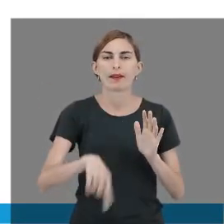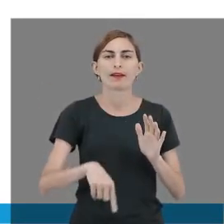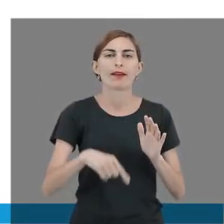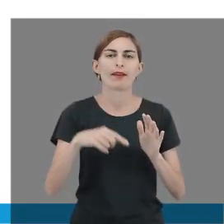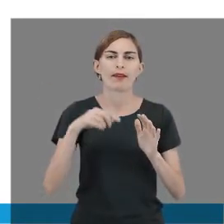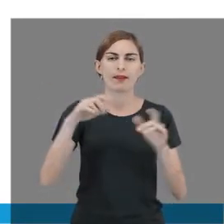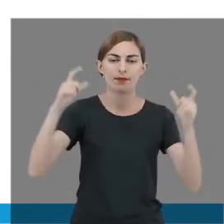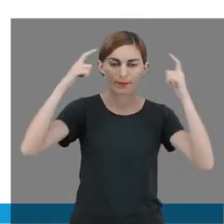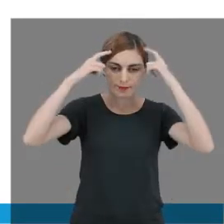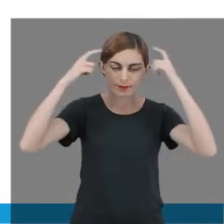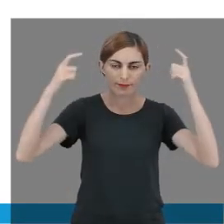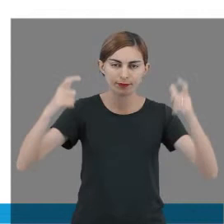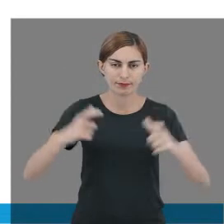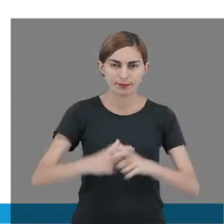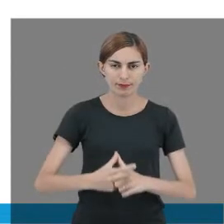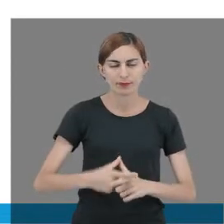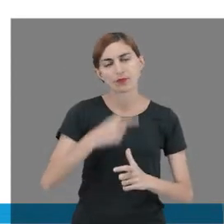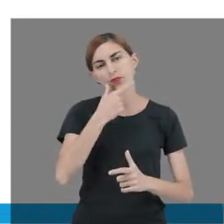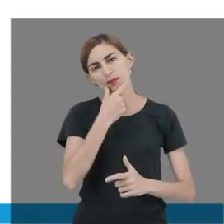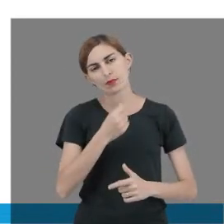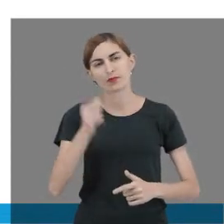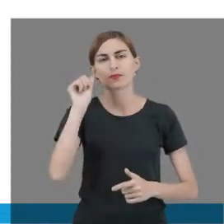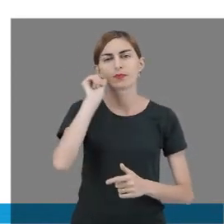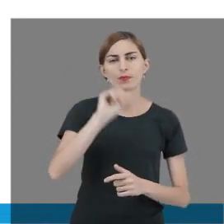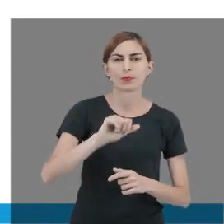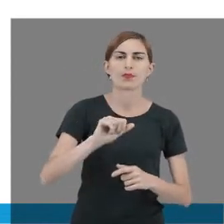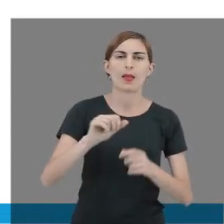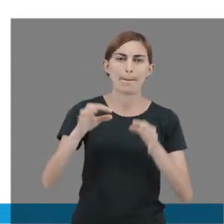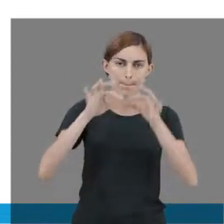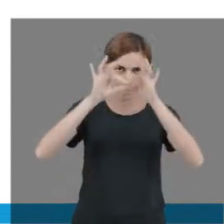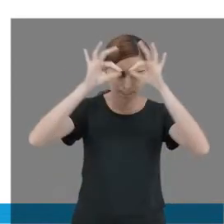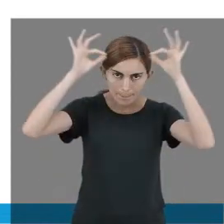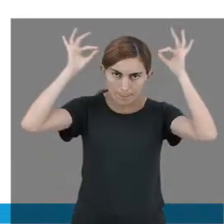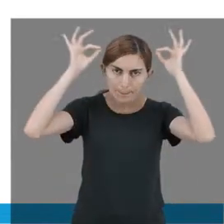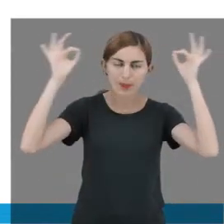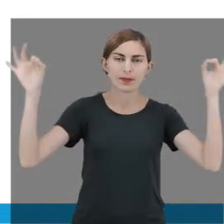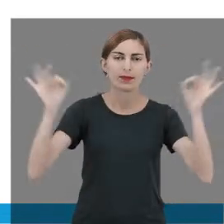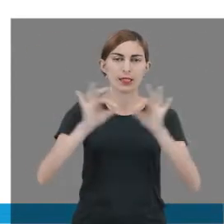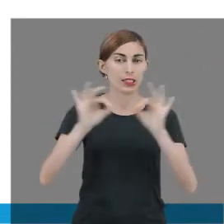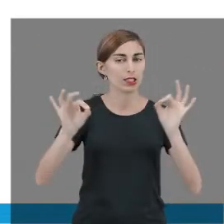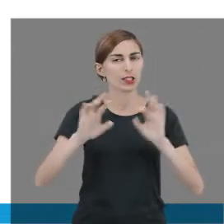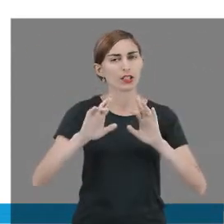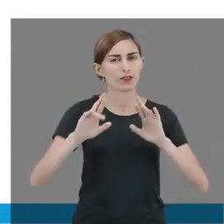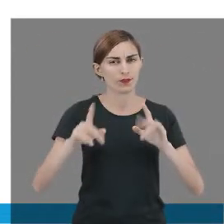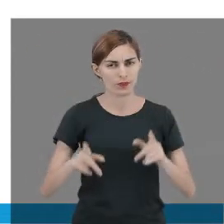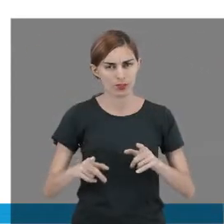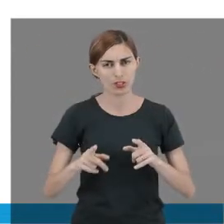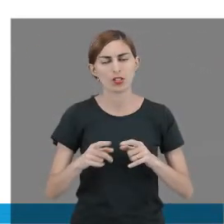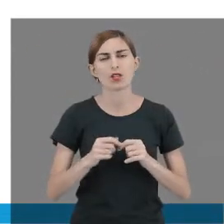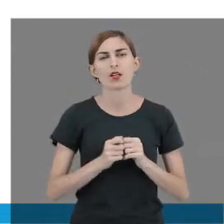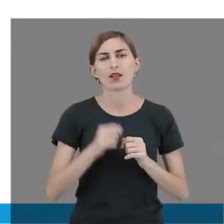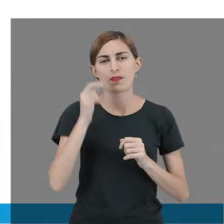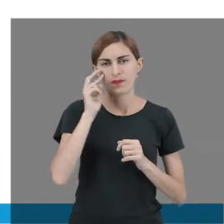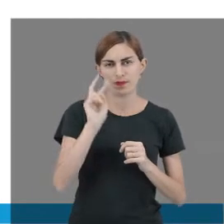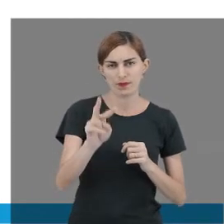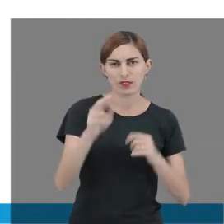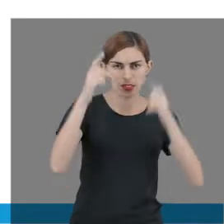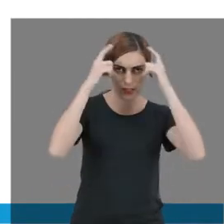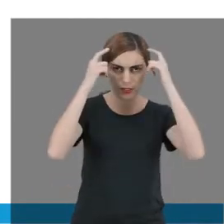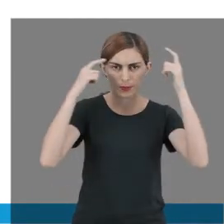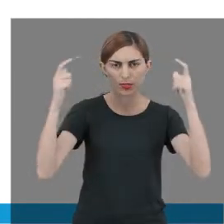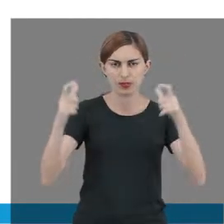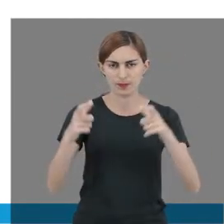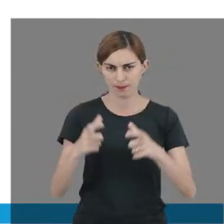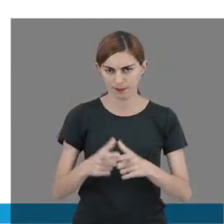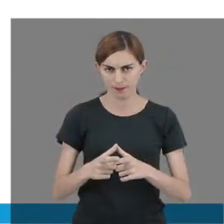diferentes sexos, né, masculino e feminino. Então, a medida do masculino e feminino para microcefalia é microcefalia, e aqui para microcefalia severa,